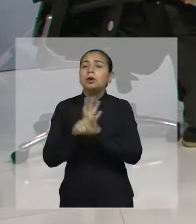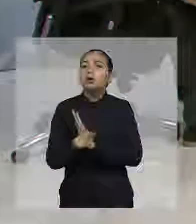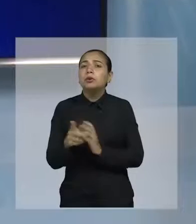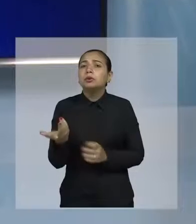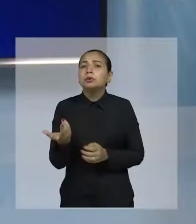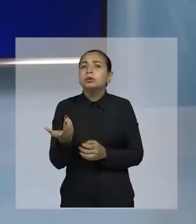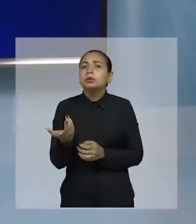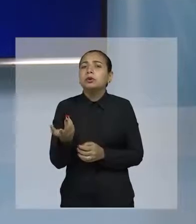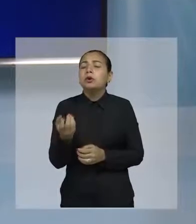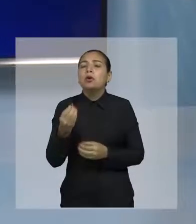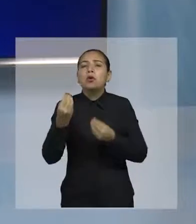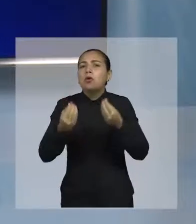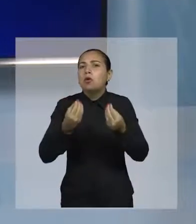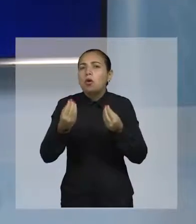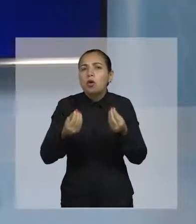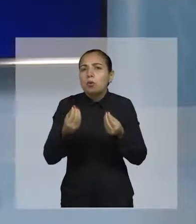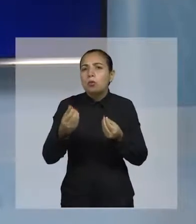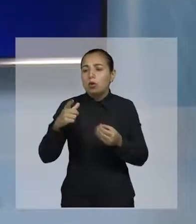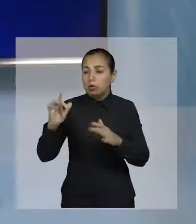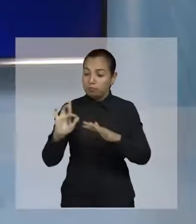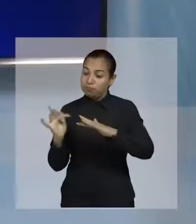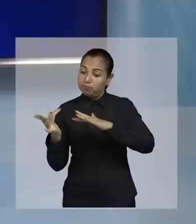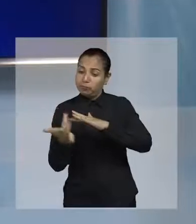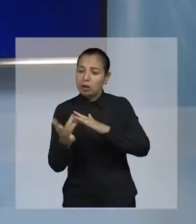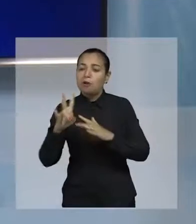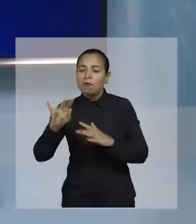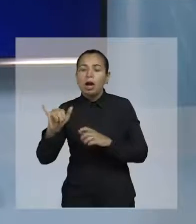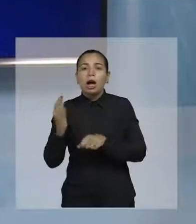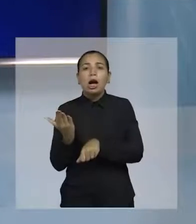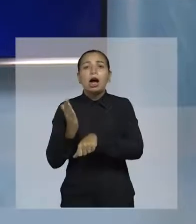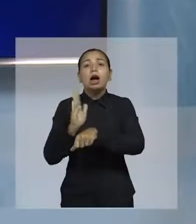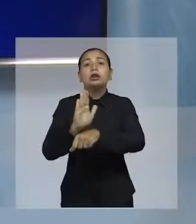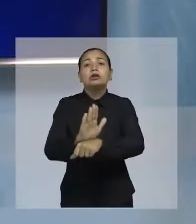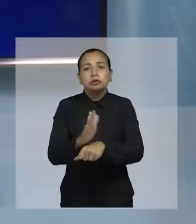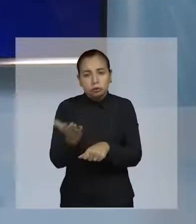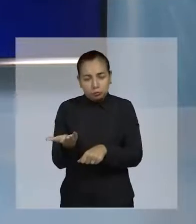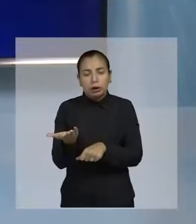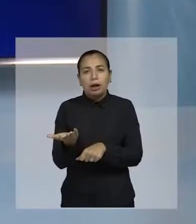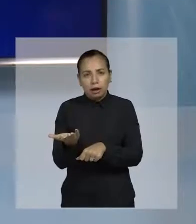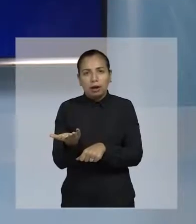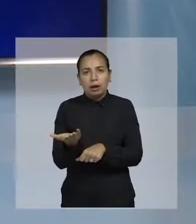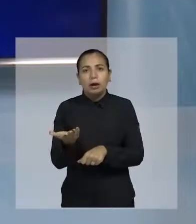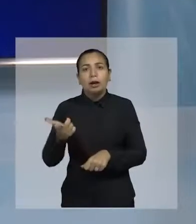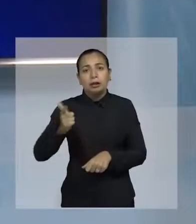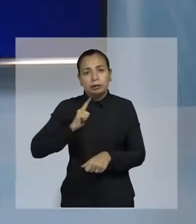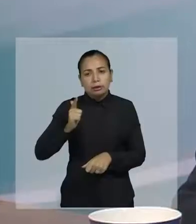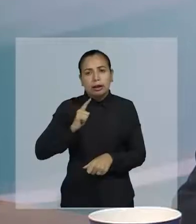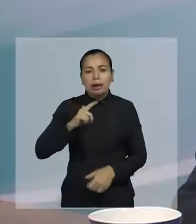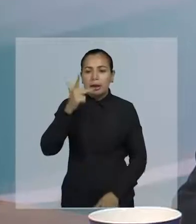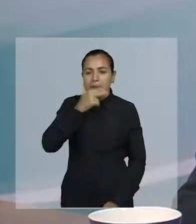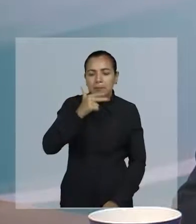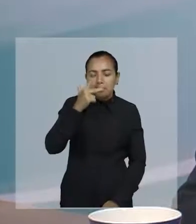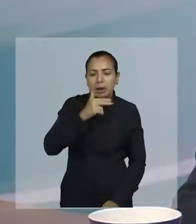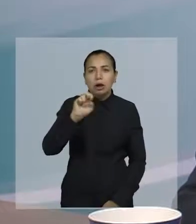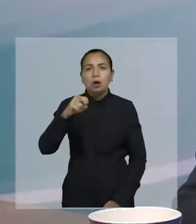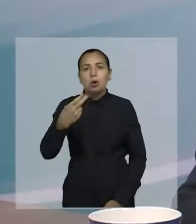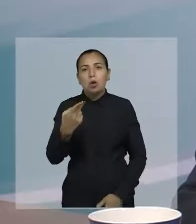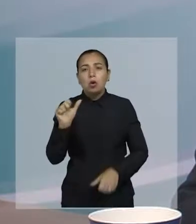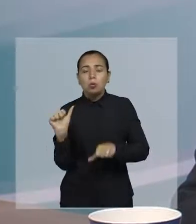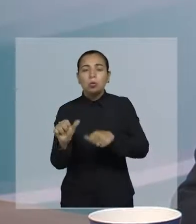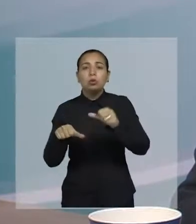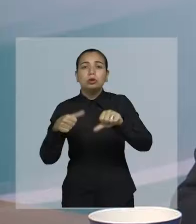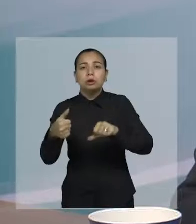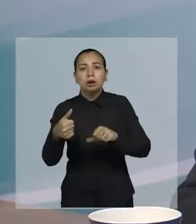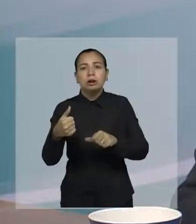fatores podem corroborar para que essa próxima eleição nós tenhamos a repetição ou não dessa história, porque isso é